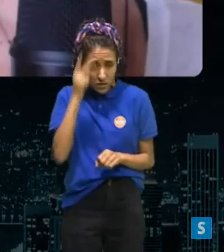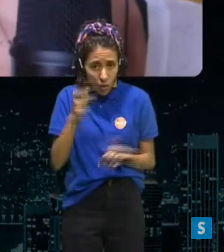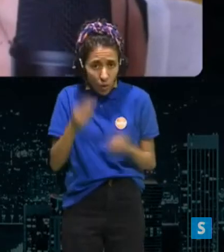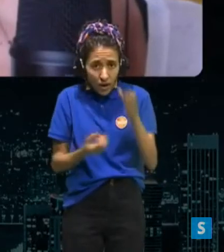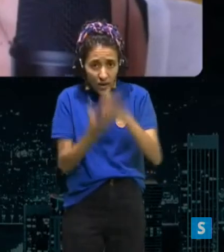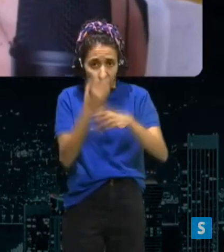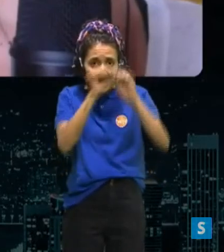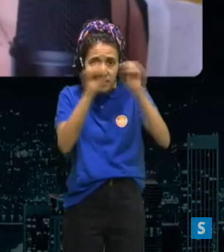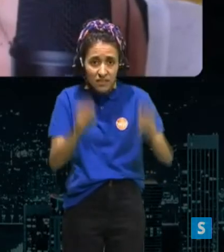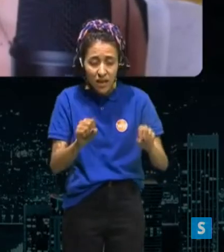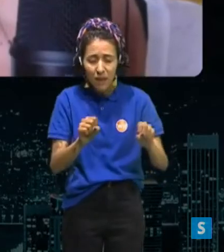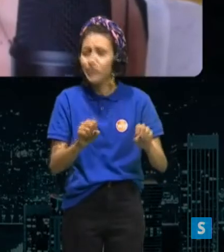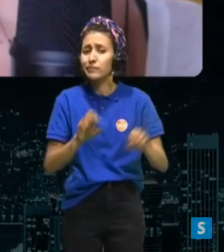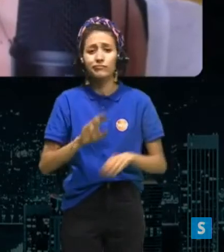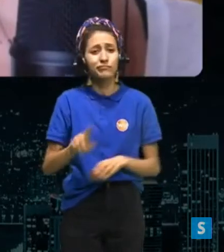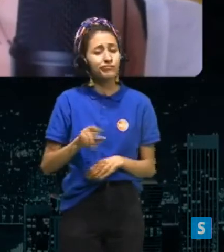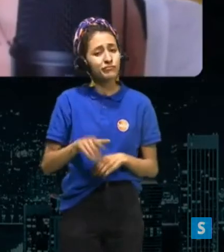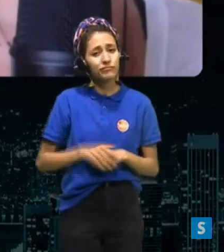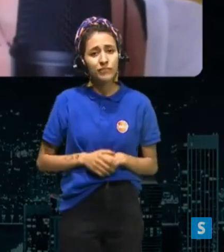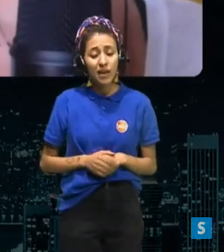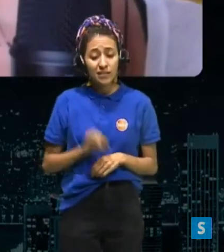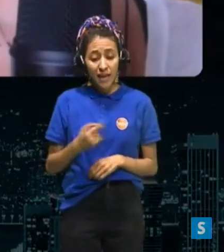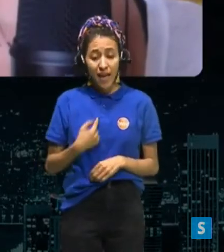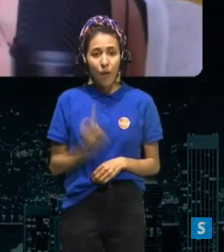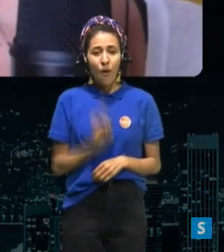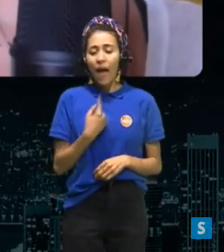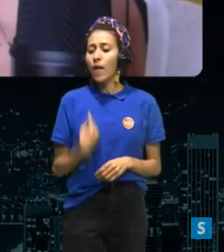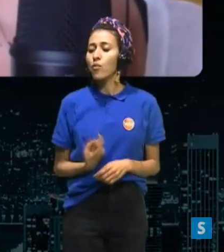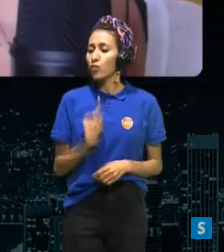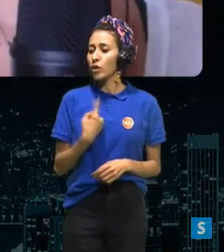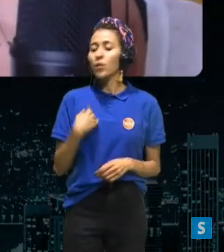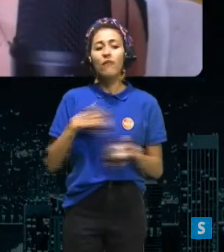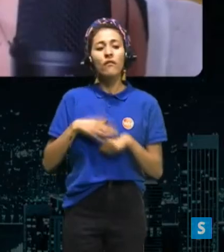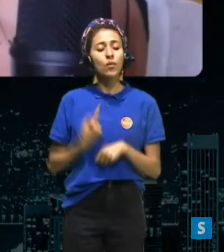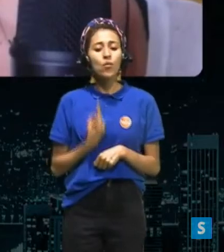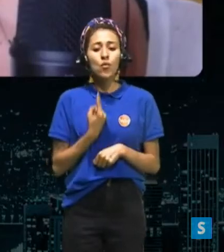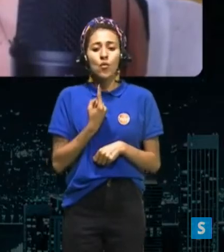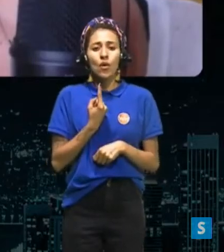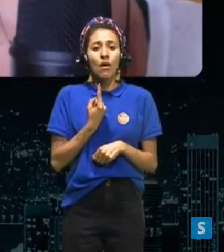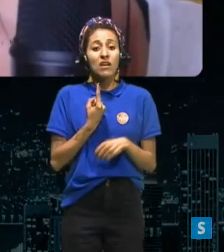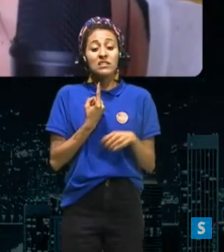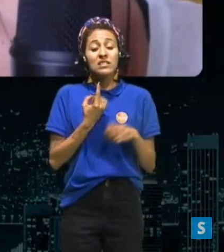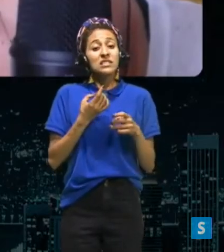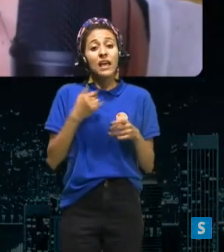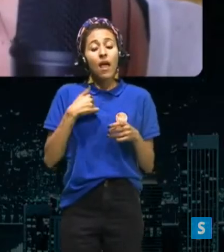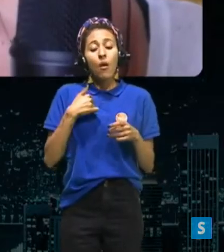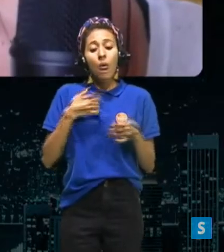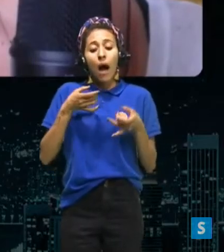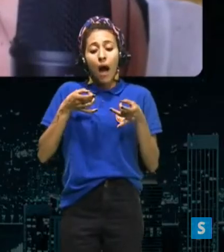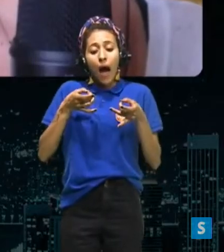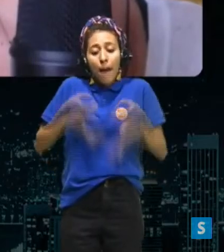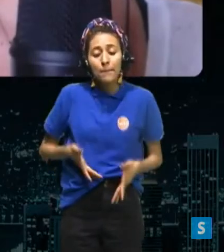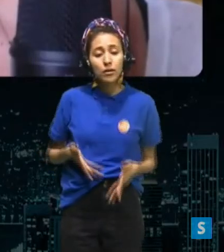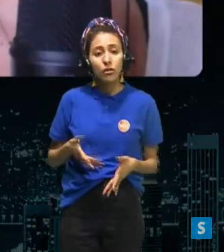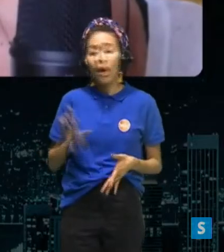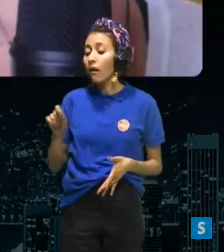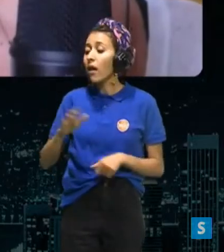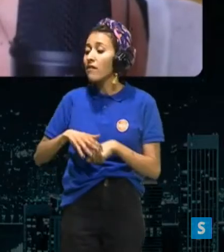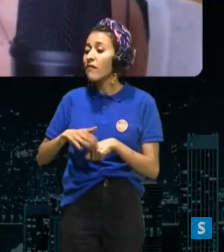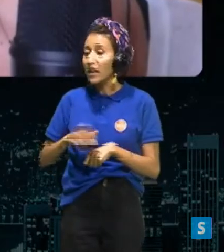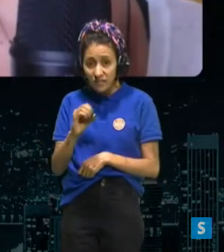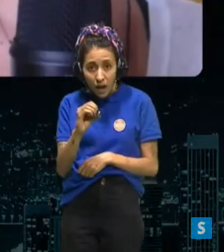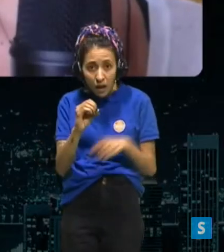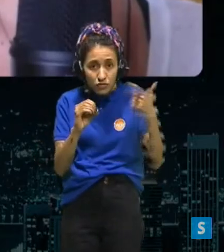a abandonar quem que vai dar continuidade se a pessoa foi embora então nós temos que estar juntos e é importante